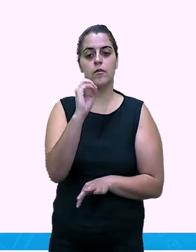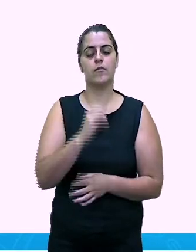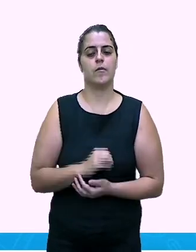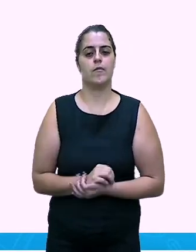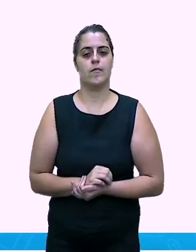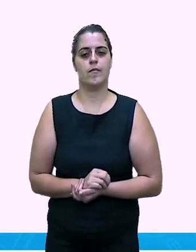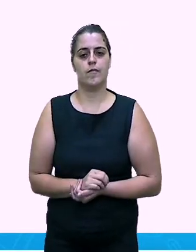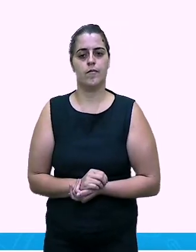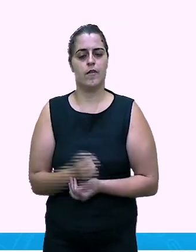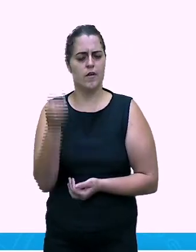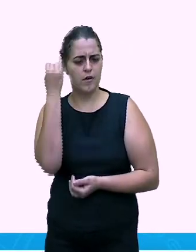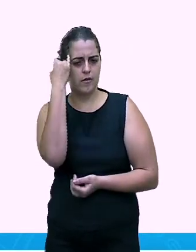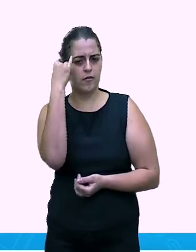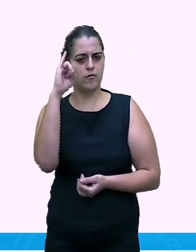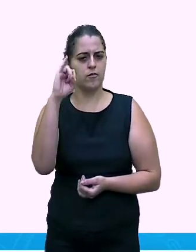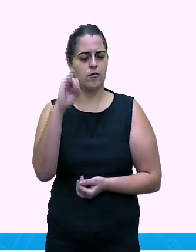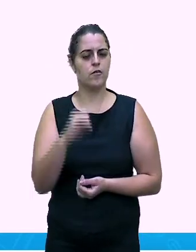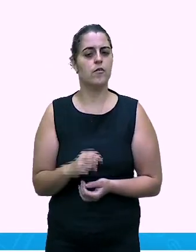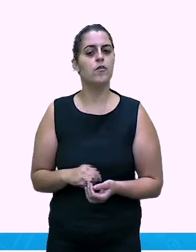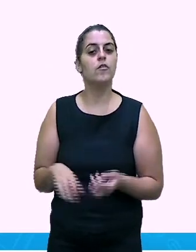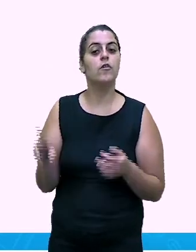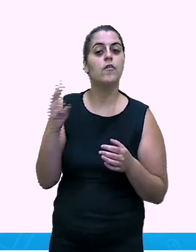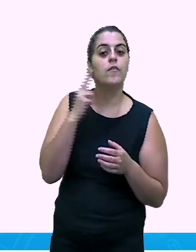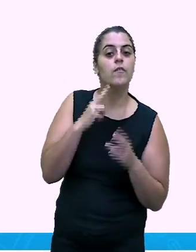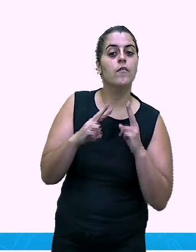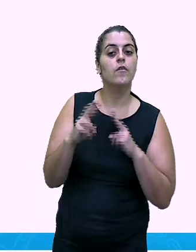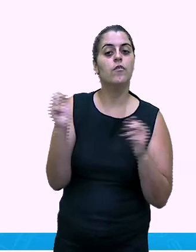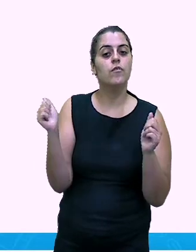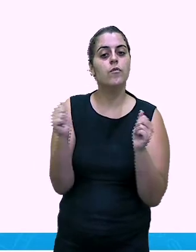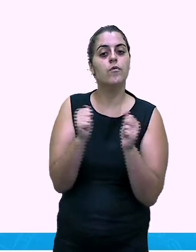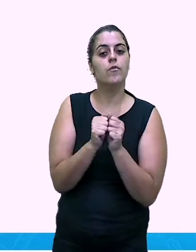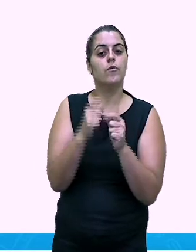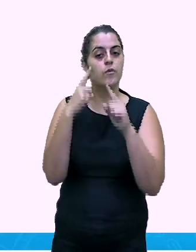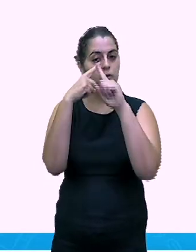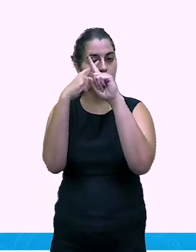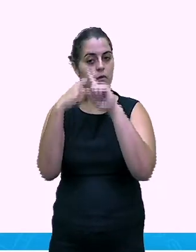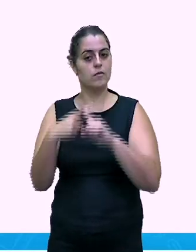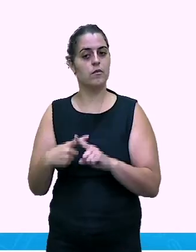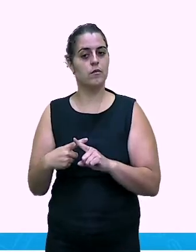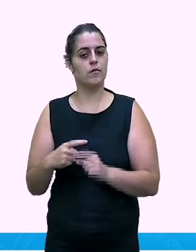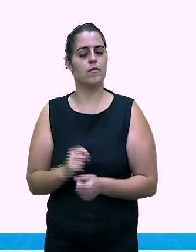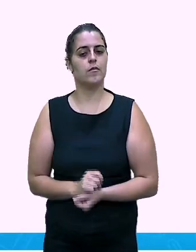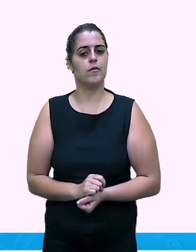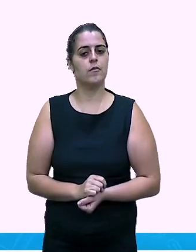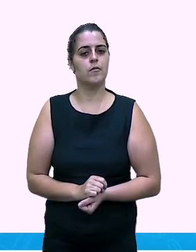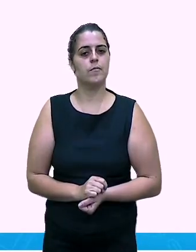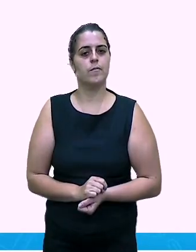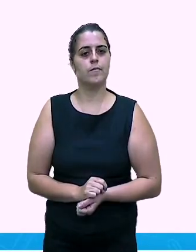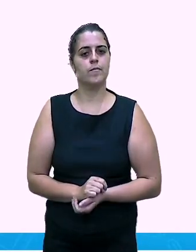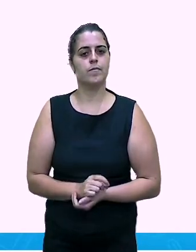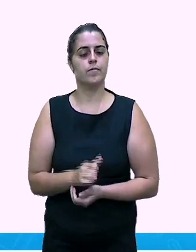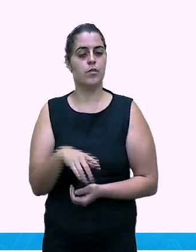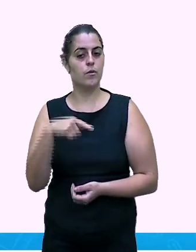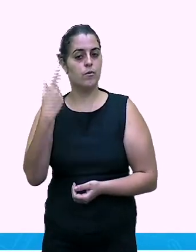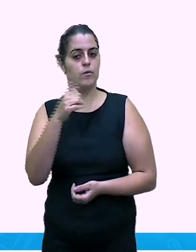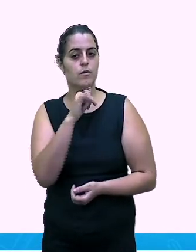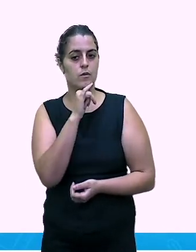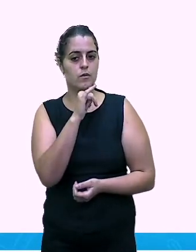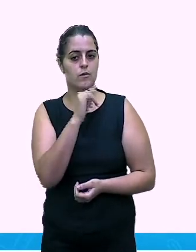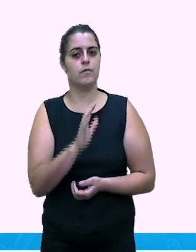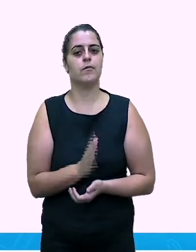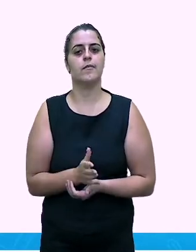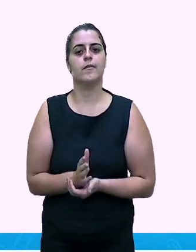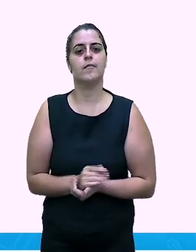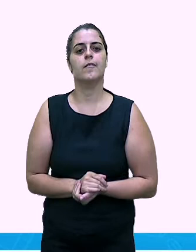0. E a ideia de analisar junto com a tabuada ou a multiplicação. Outro exemplo